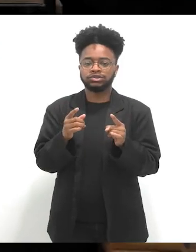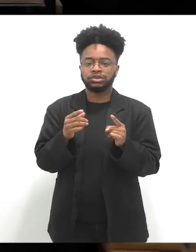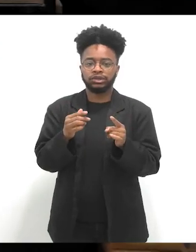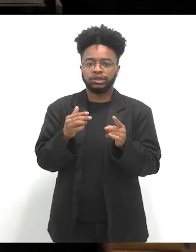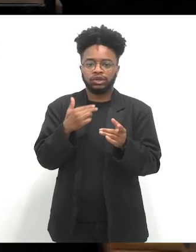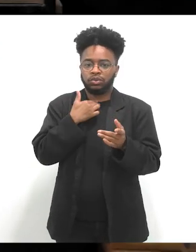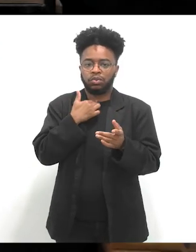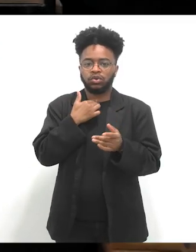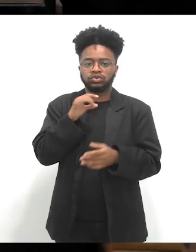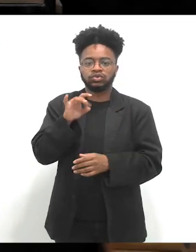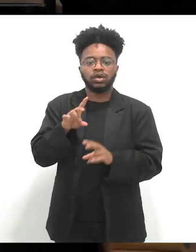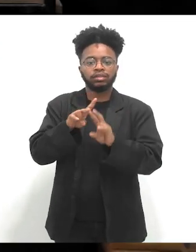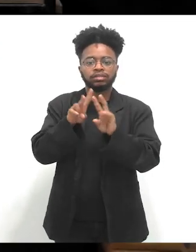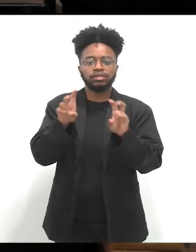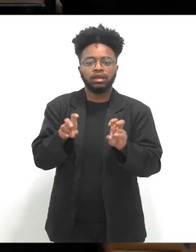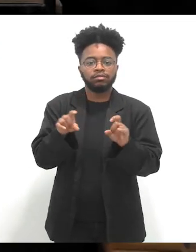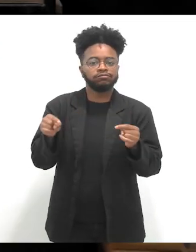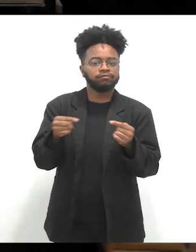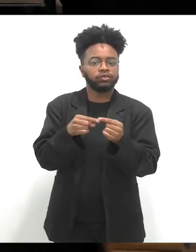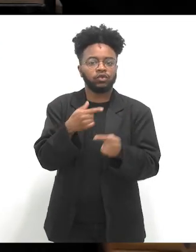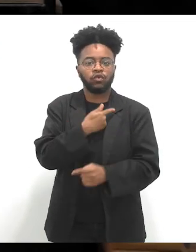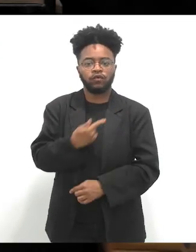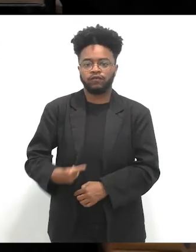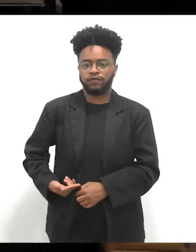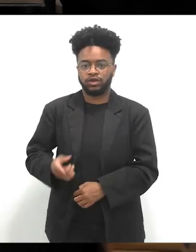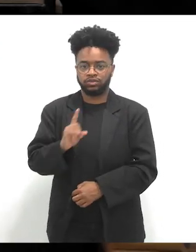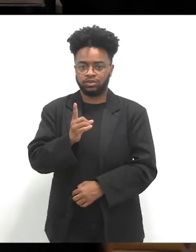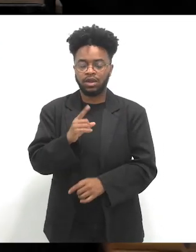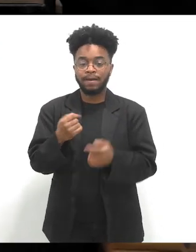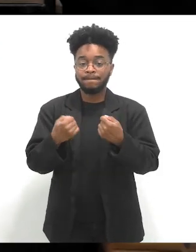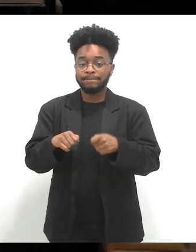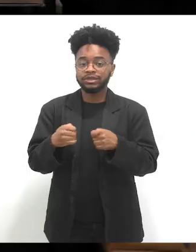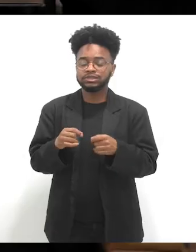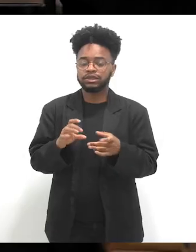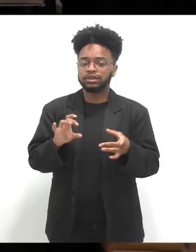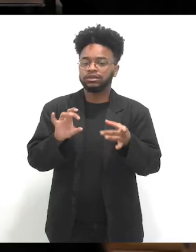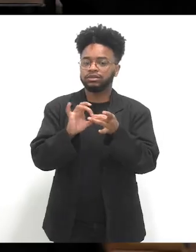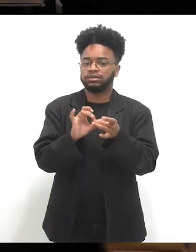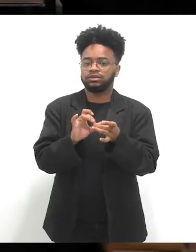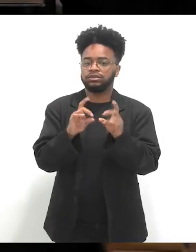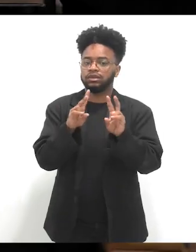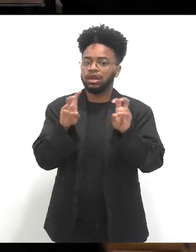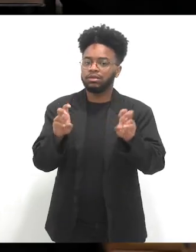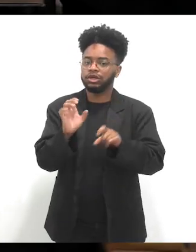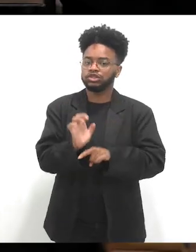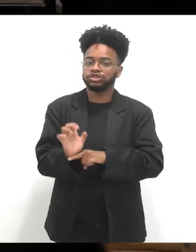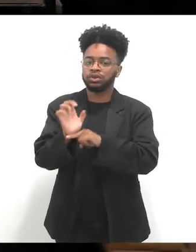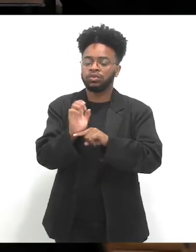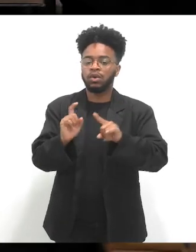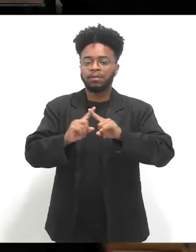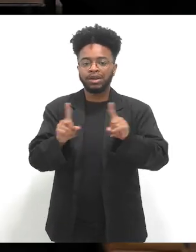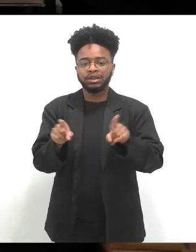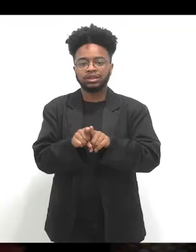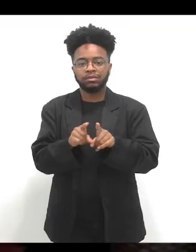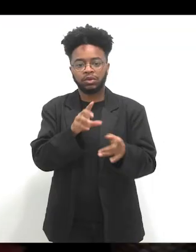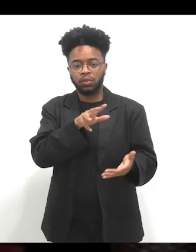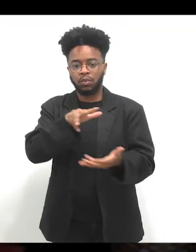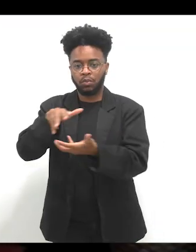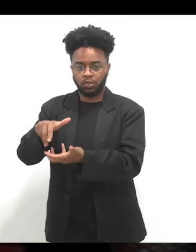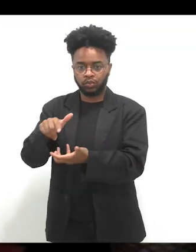deveria ser uma questão de governo, né? Deveria ser uma questão de Estado, mas